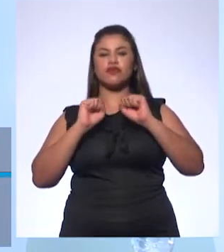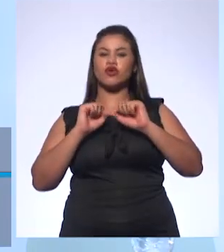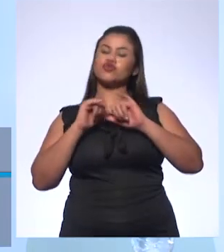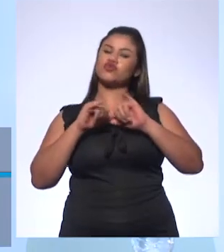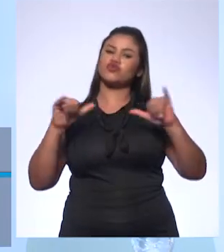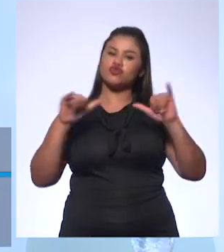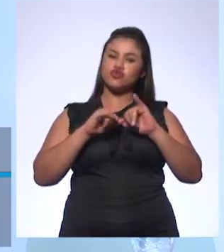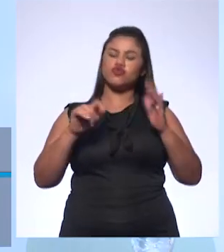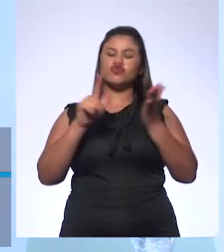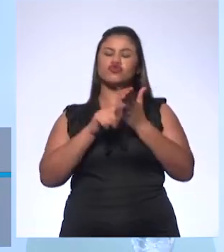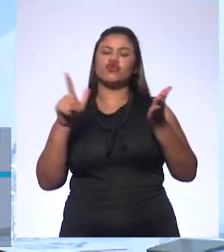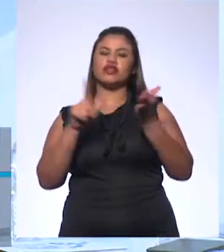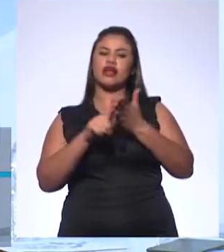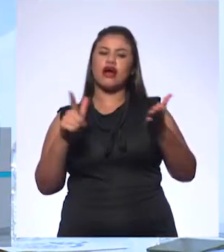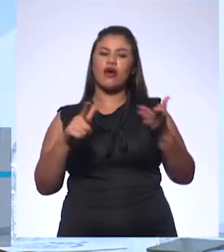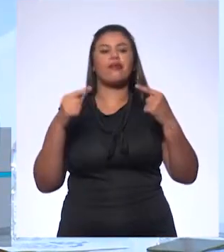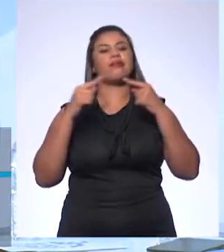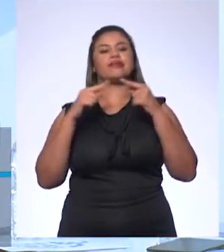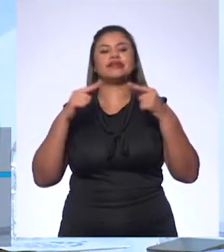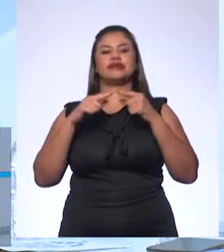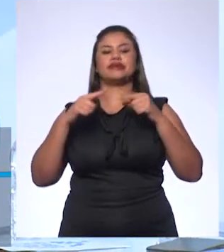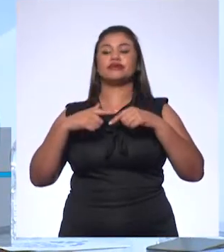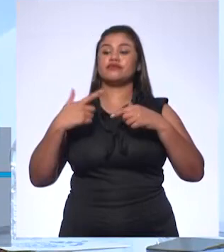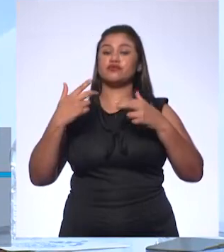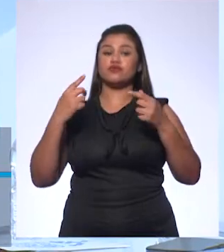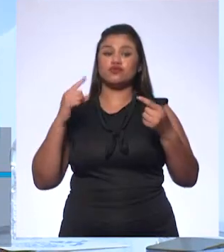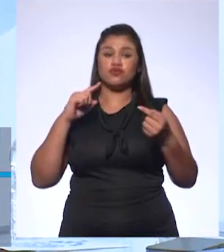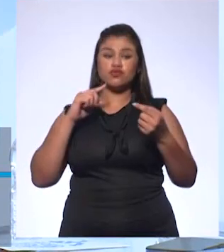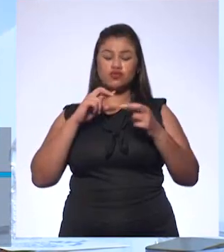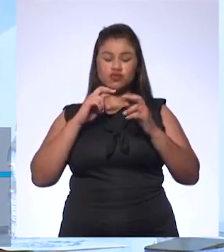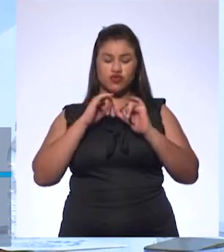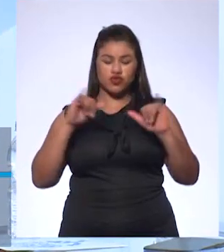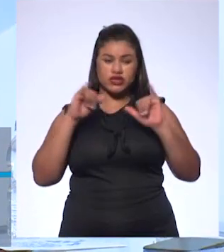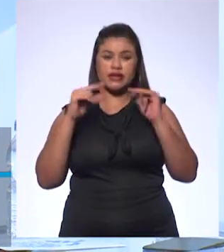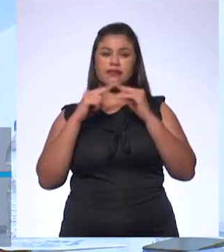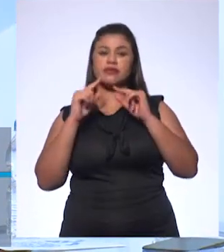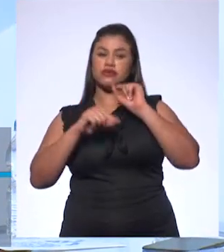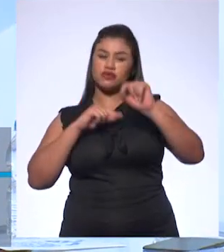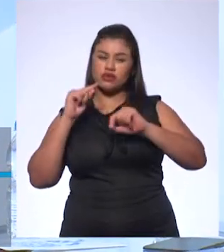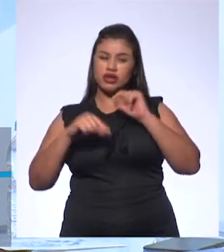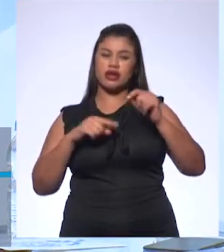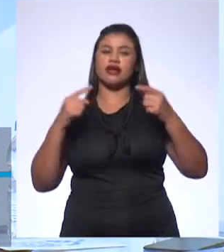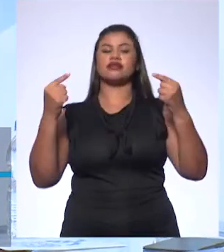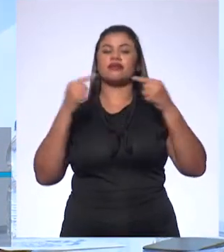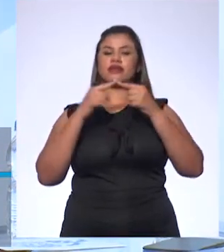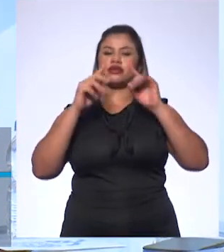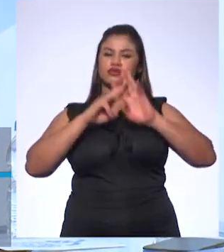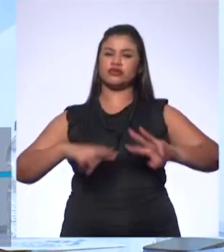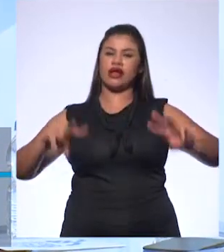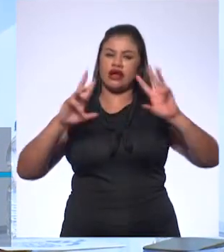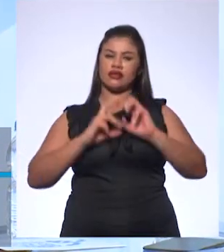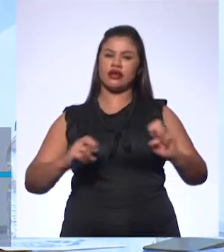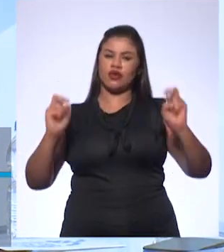pode ser um jornal. Sempre é de onde sai a notícia. Essa daí foi do site da ONU,